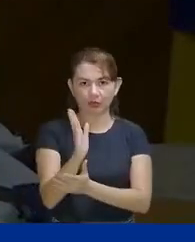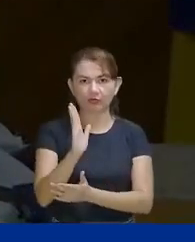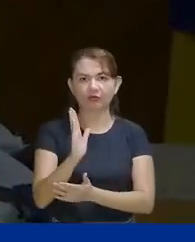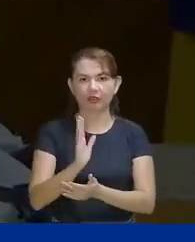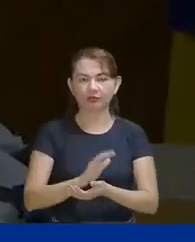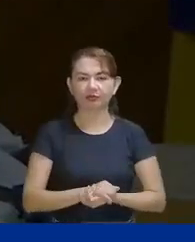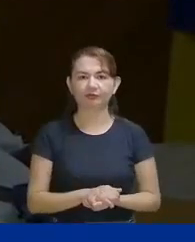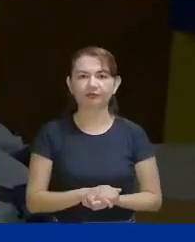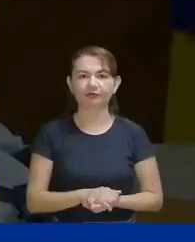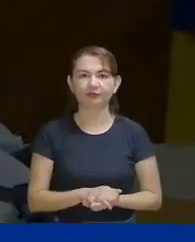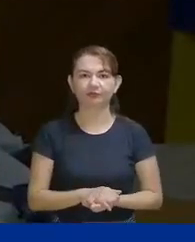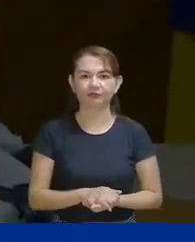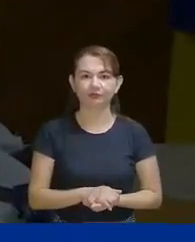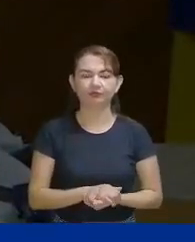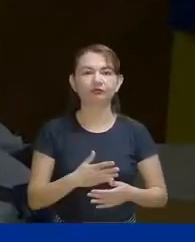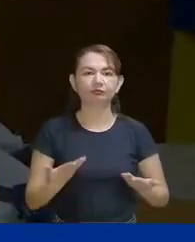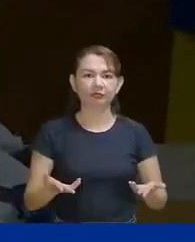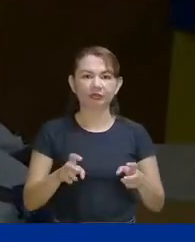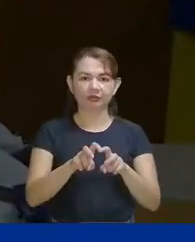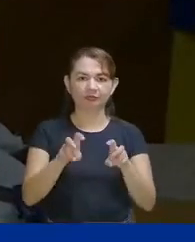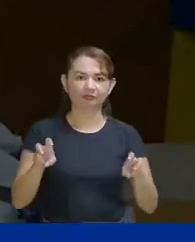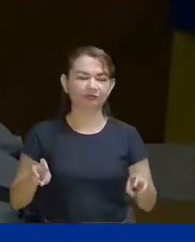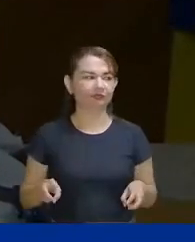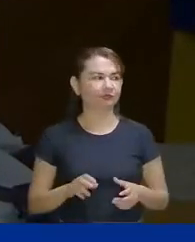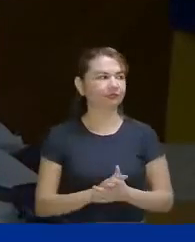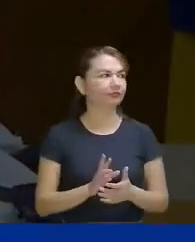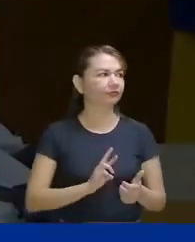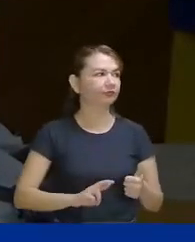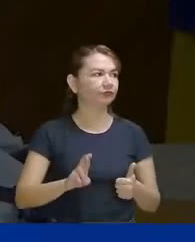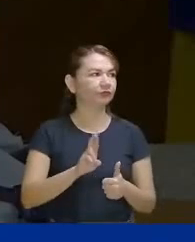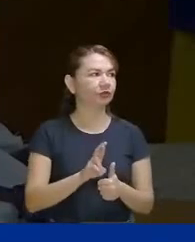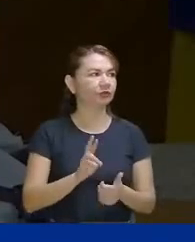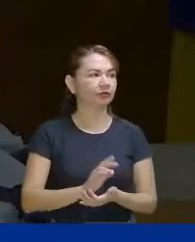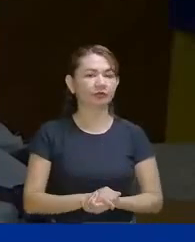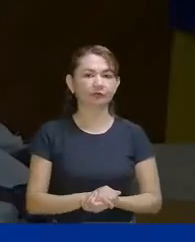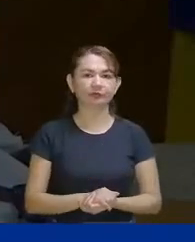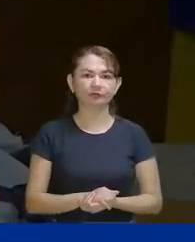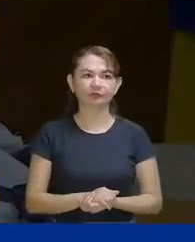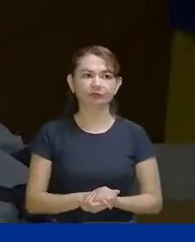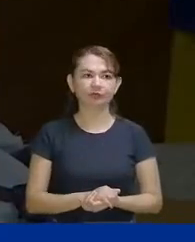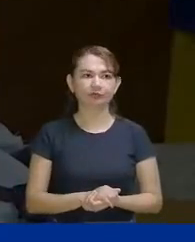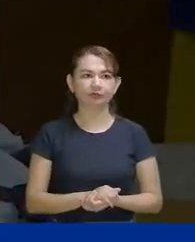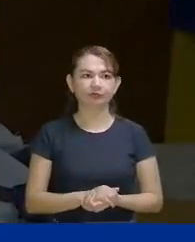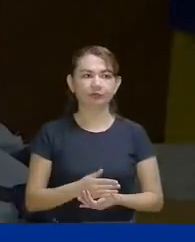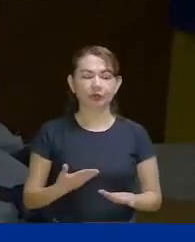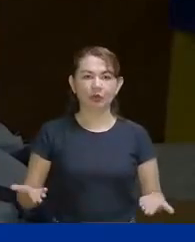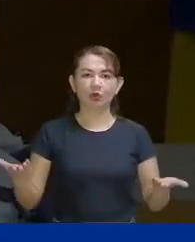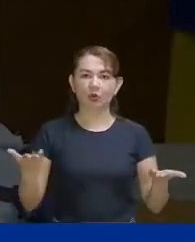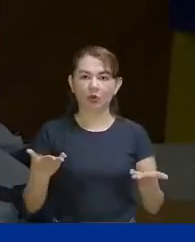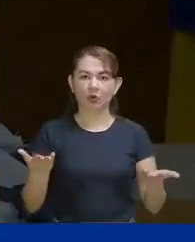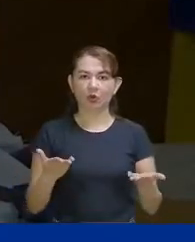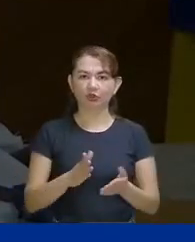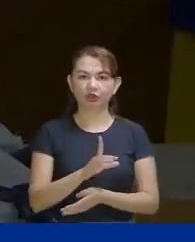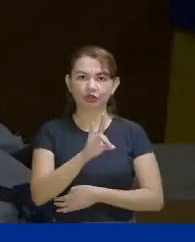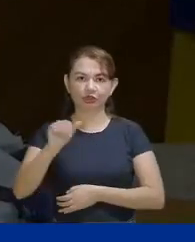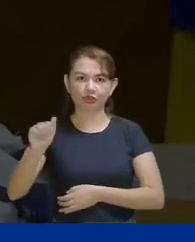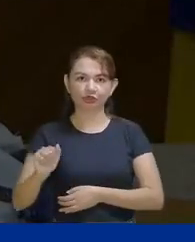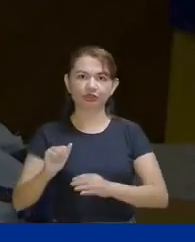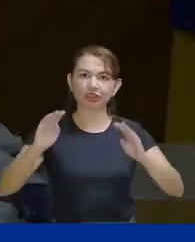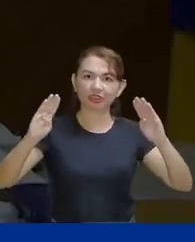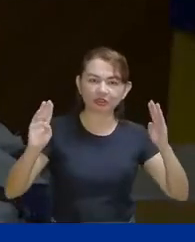isso. Eminentes pares e senhora Procuradora, como relatado, eu trago neste dia, que é um dia